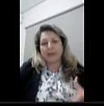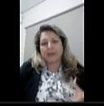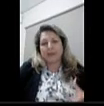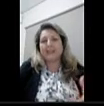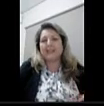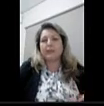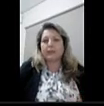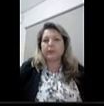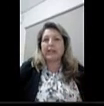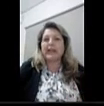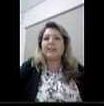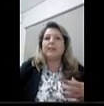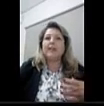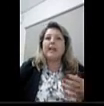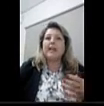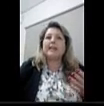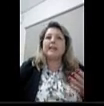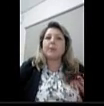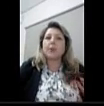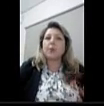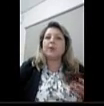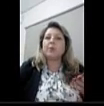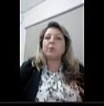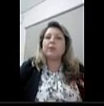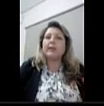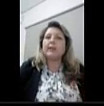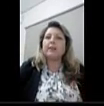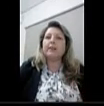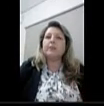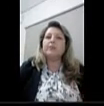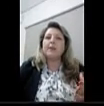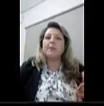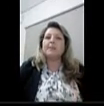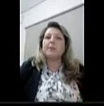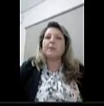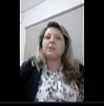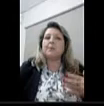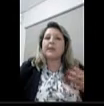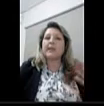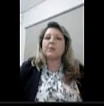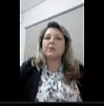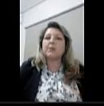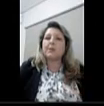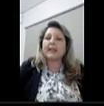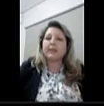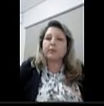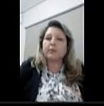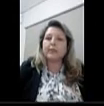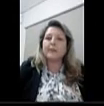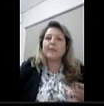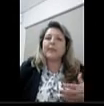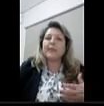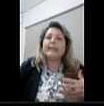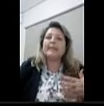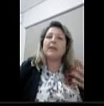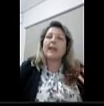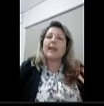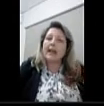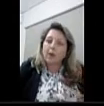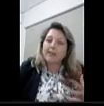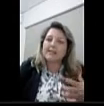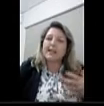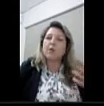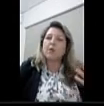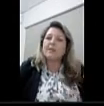apesar da dificuldade, elas procuram muito livros, principalmente os pequenos, pela gravura. Então, é